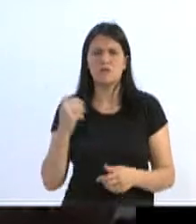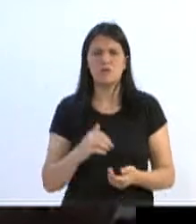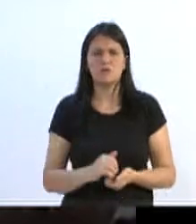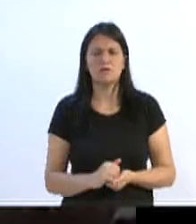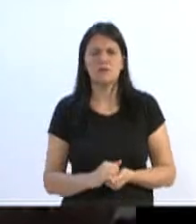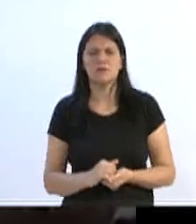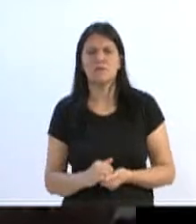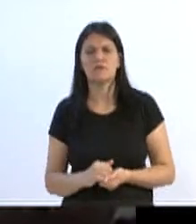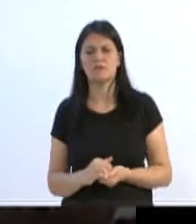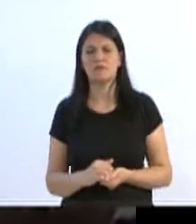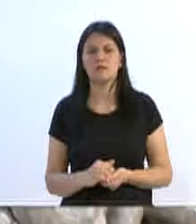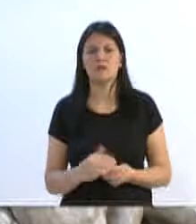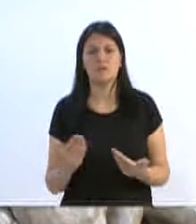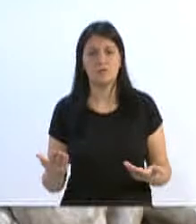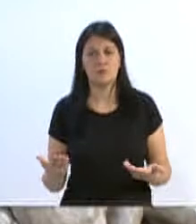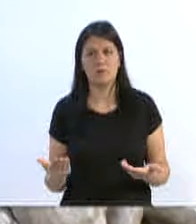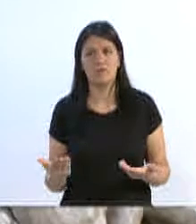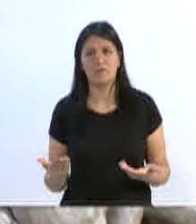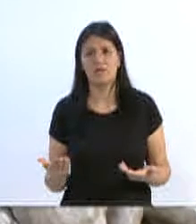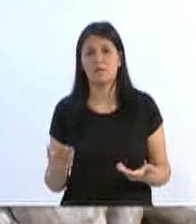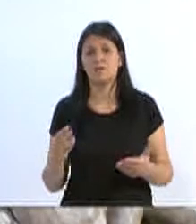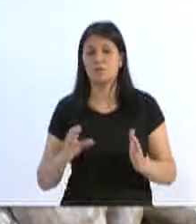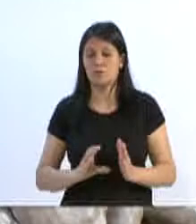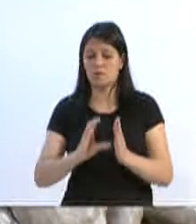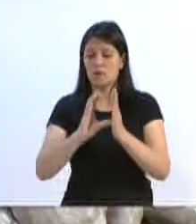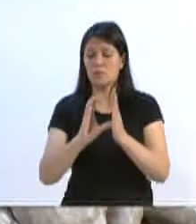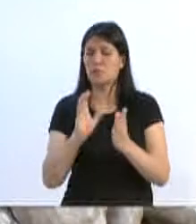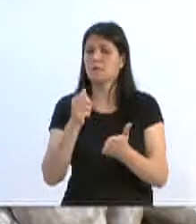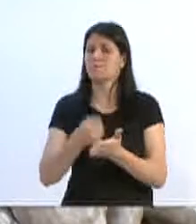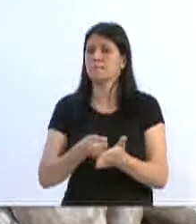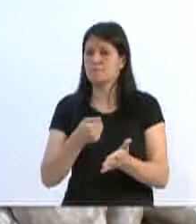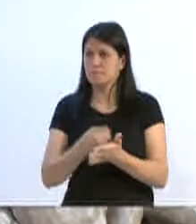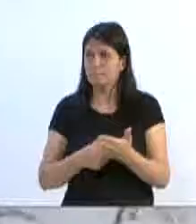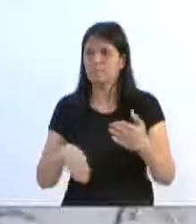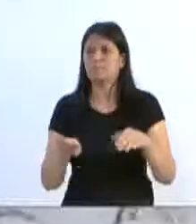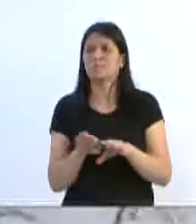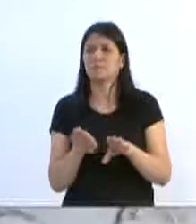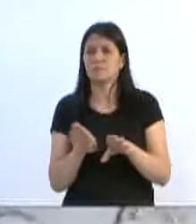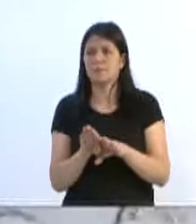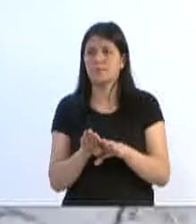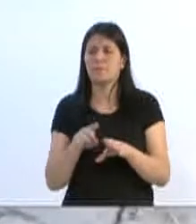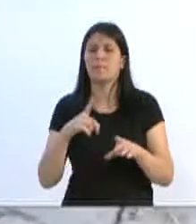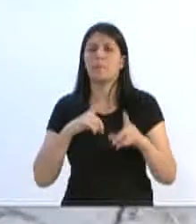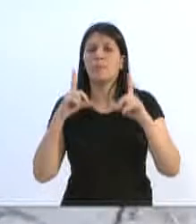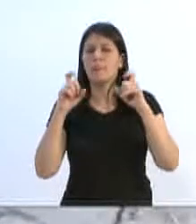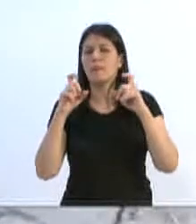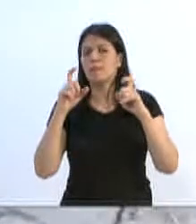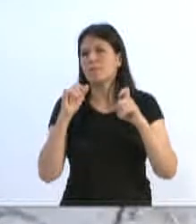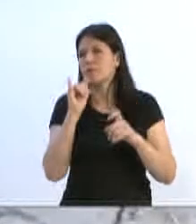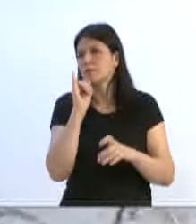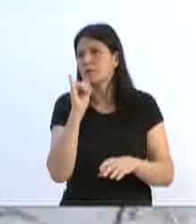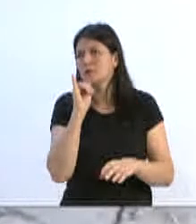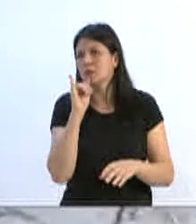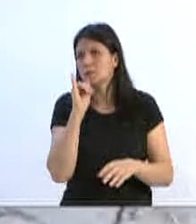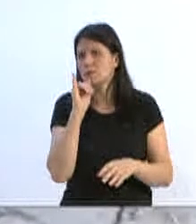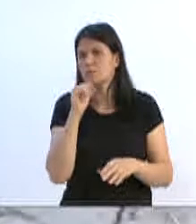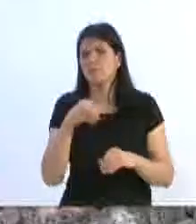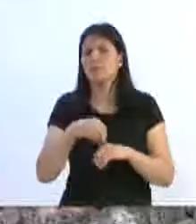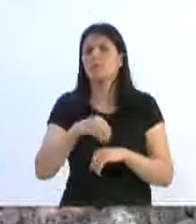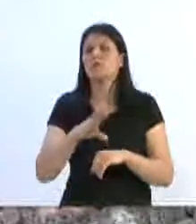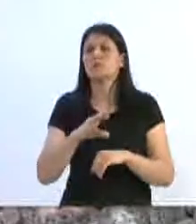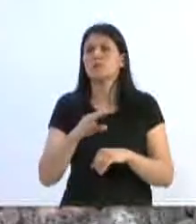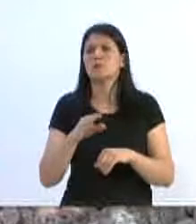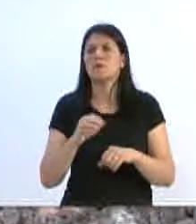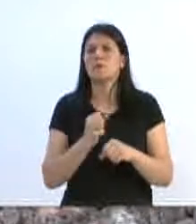cobrando com destaque o colega vereador caminho que por diversas vezes também é cobramos tem uma foto por exemplo de uma das indicações ali na sequência que fiz lá em